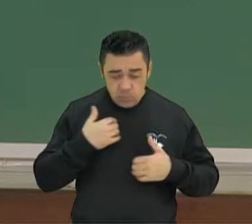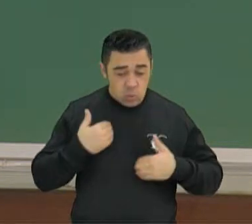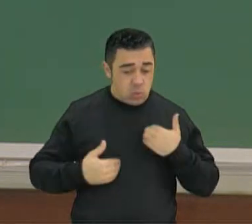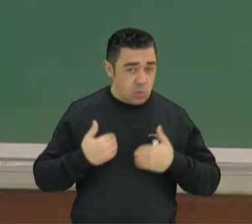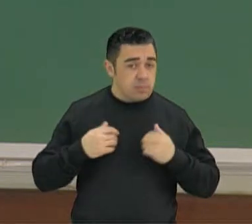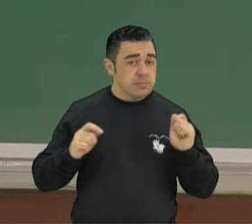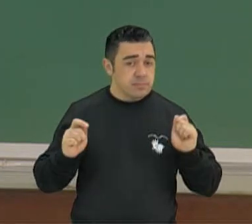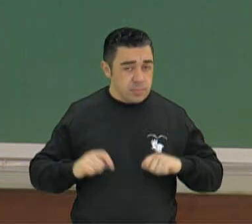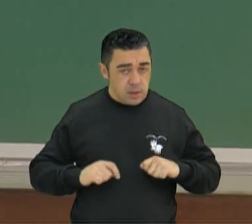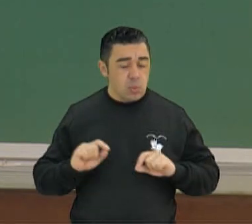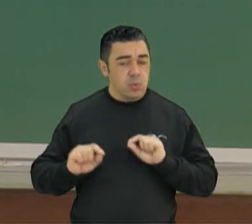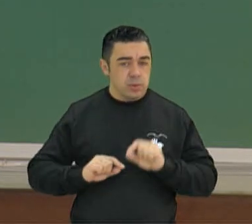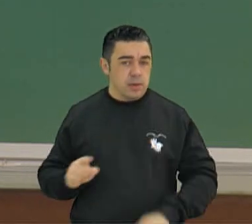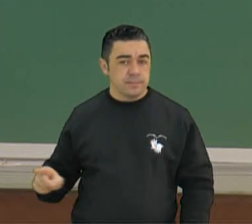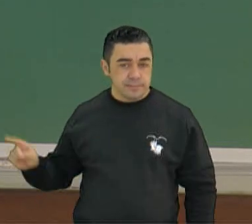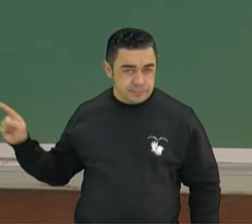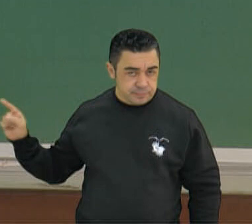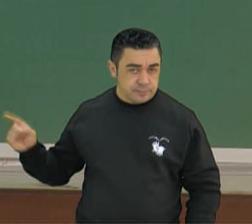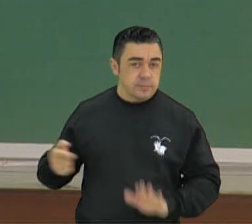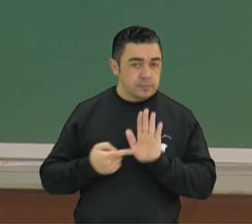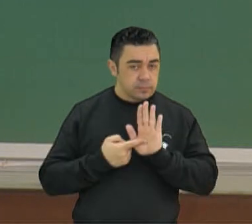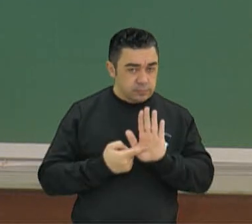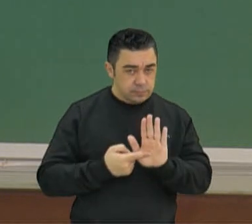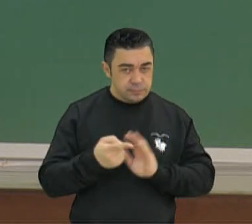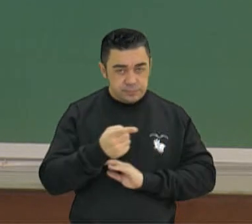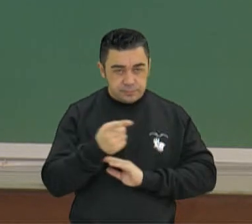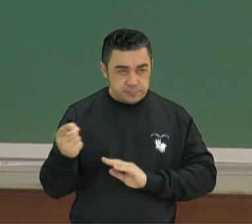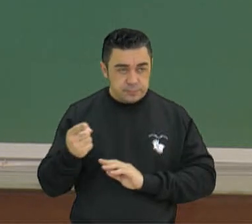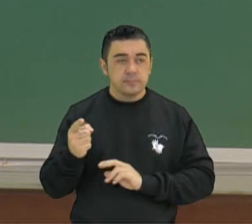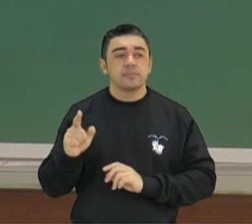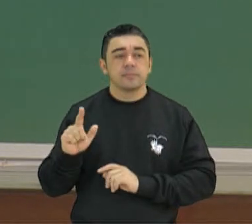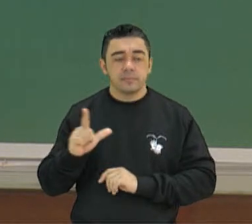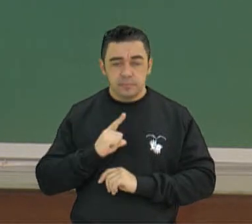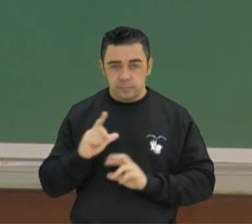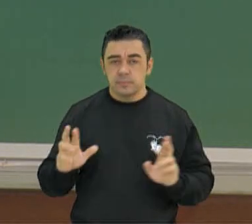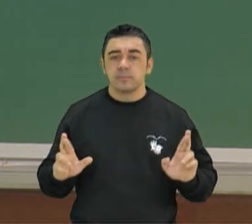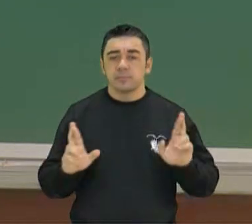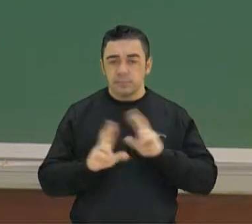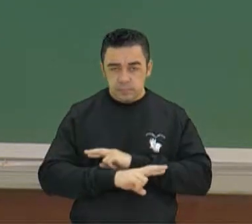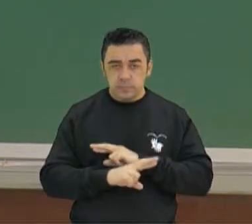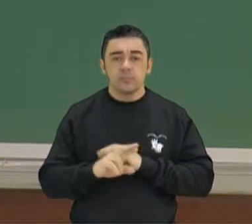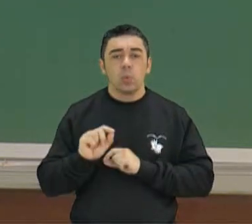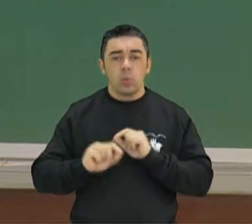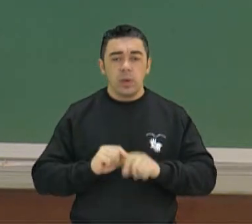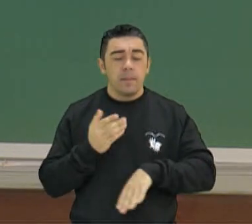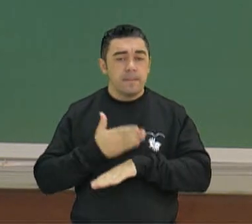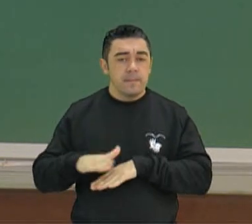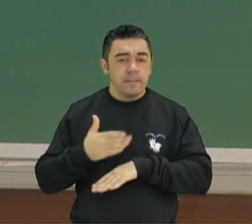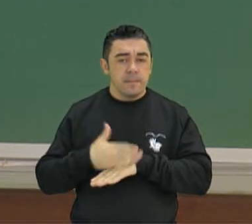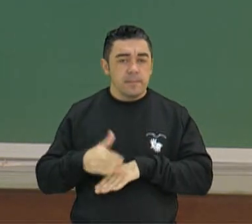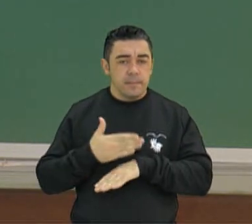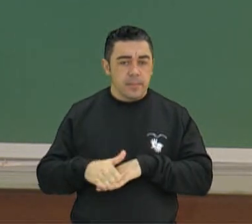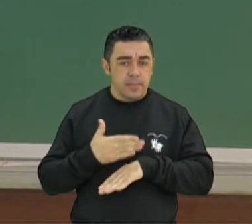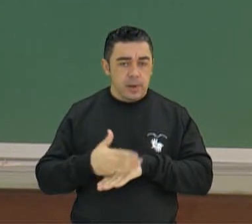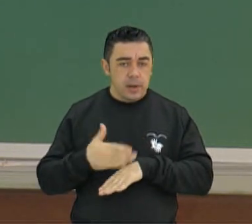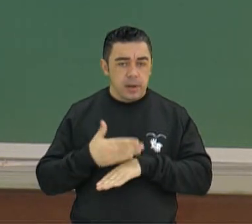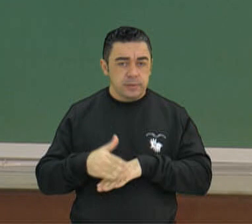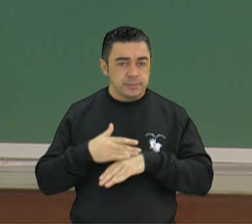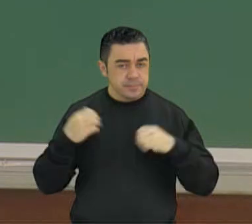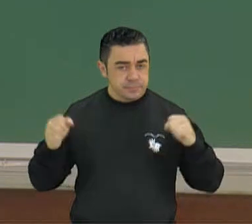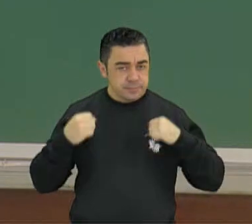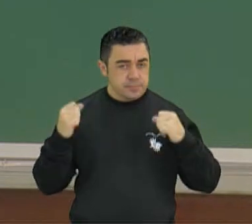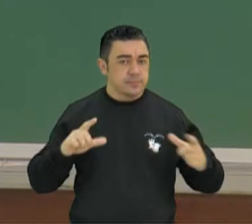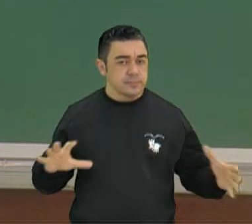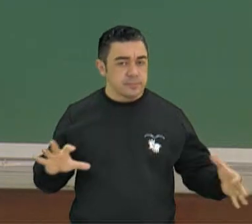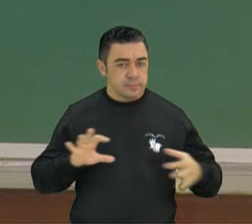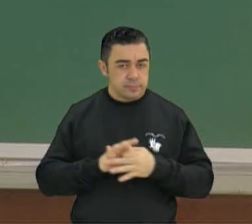gerar esses sinais que nós vamos abordar aqui, que estão relacionados à prática de exercícios físicos. E a gente vai fazer o